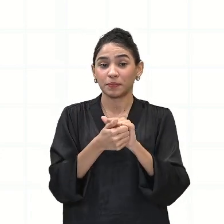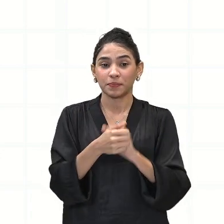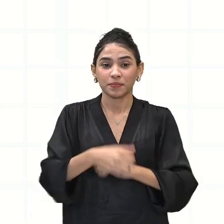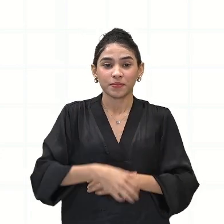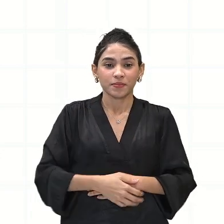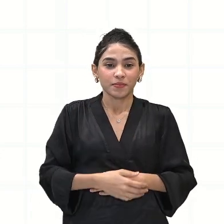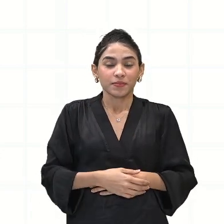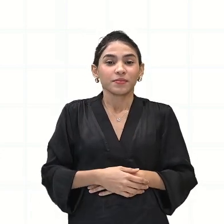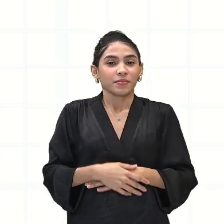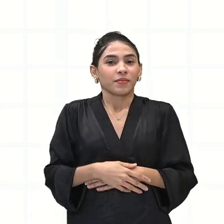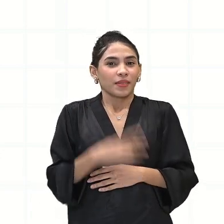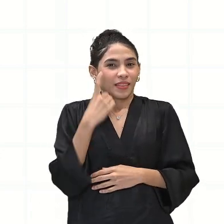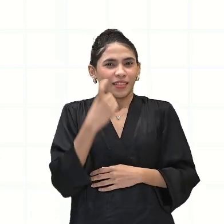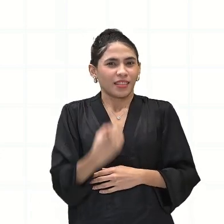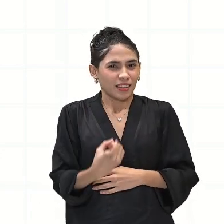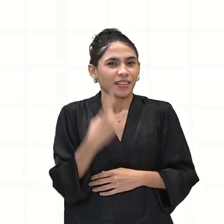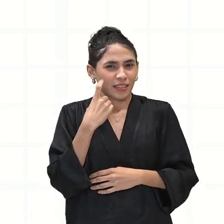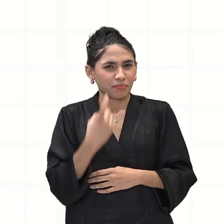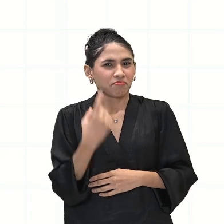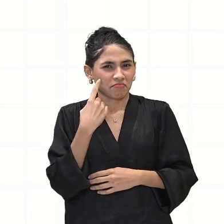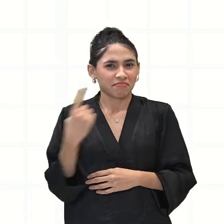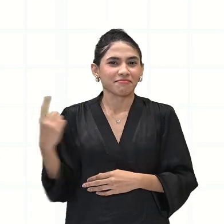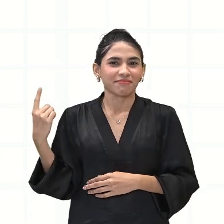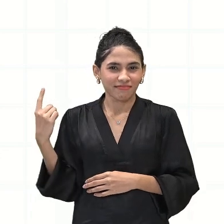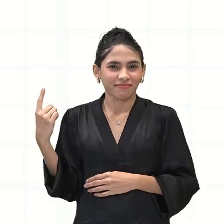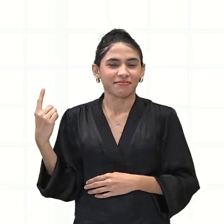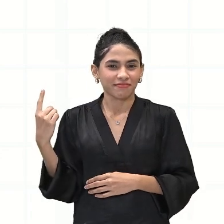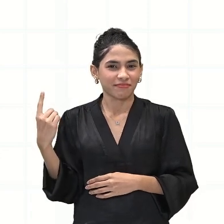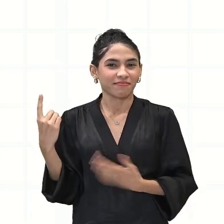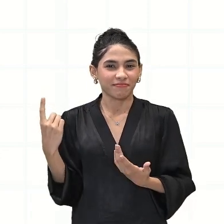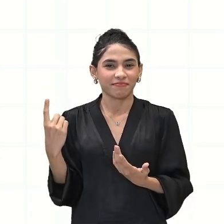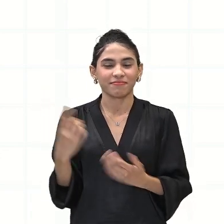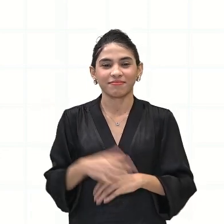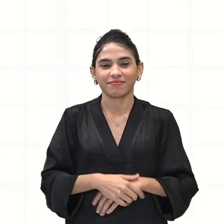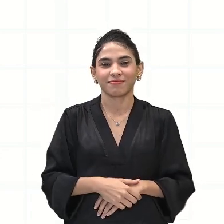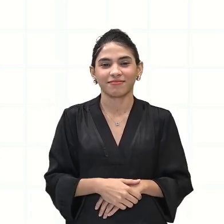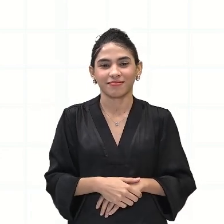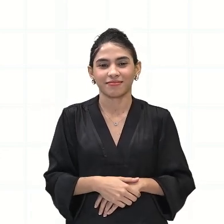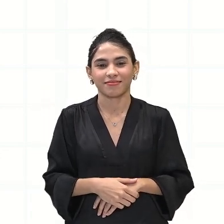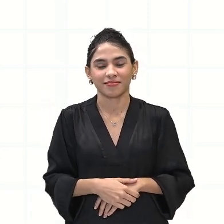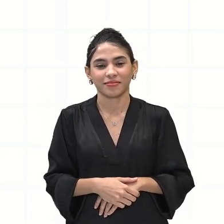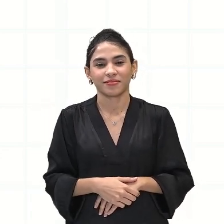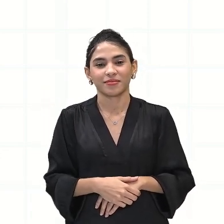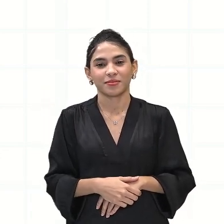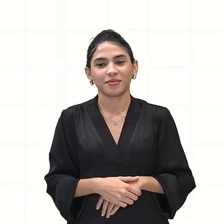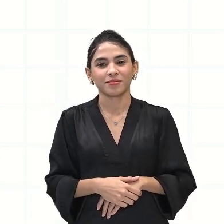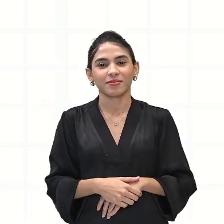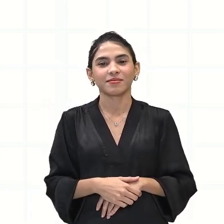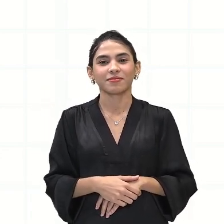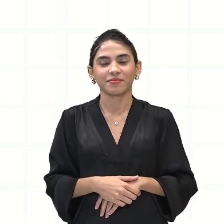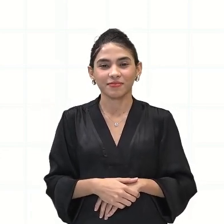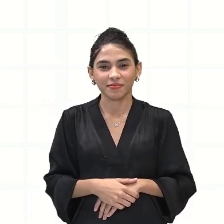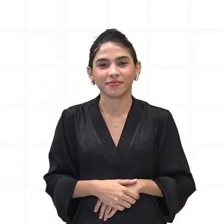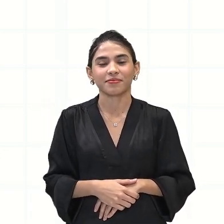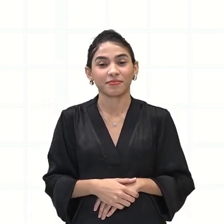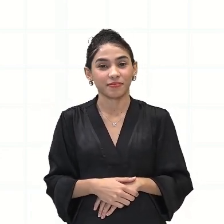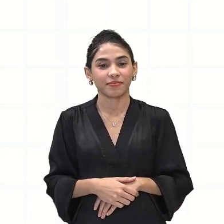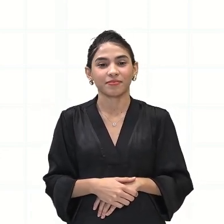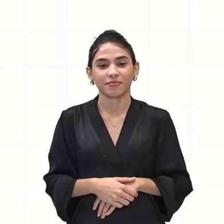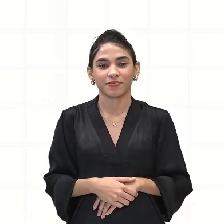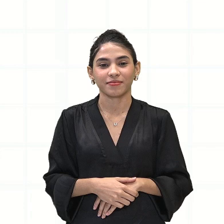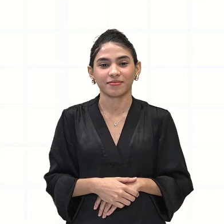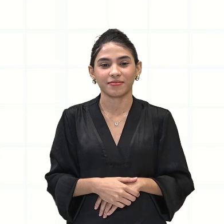é bastante interessante, faz com que se ganhe muito mais significado naquele